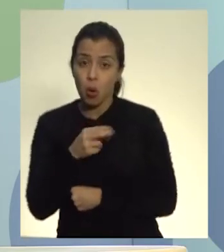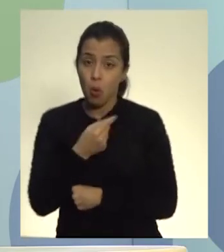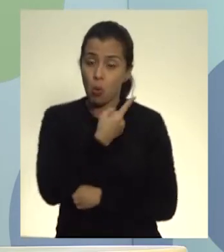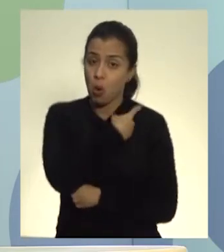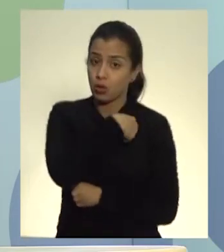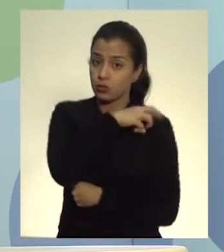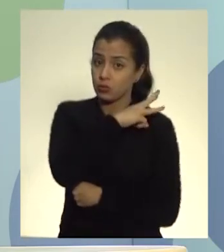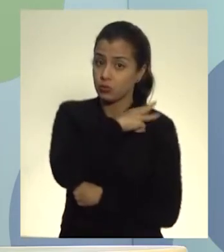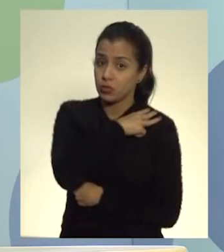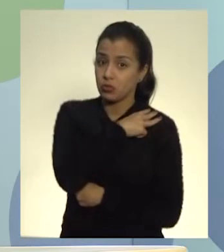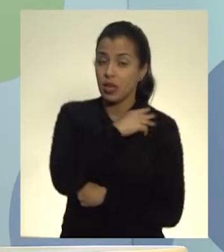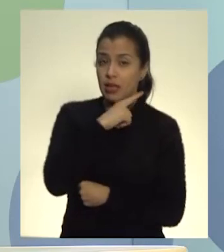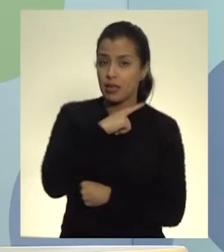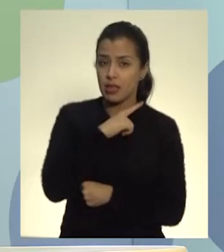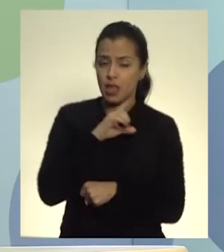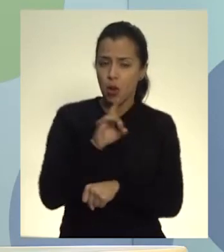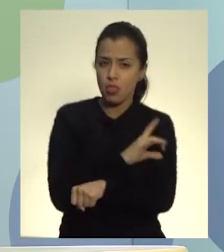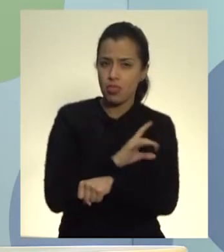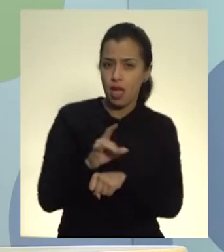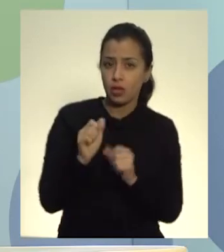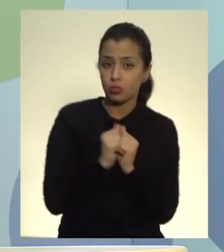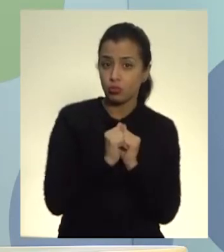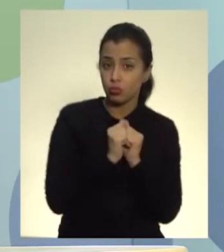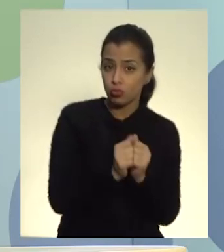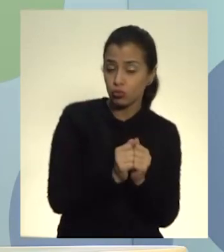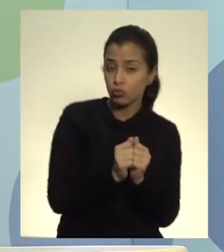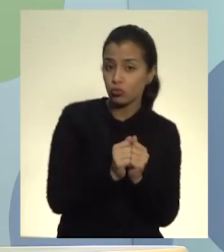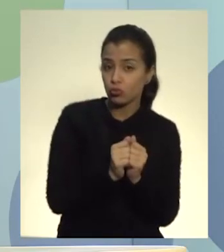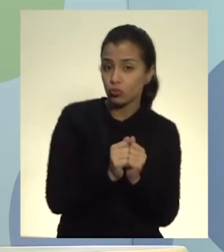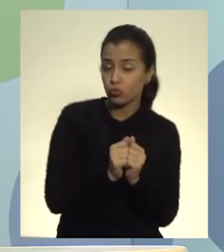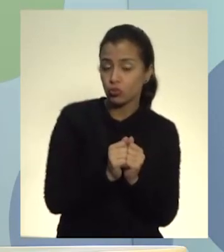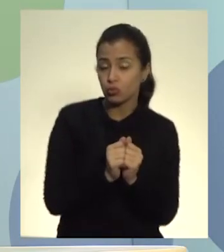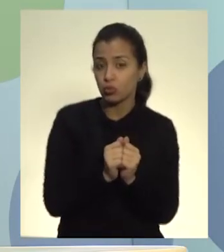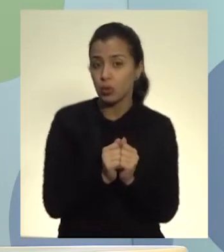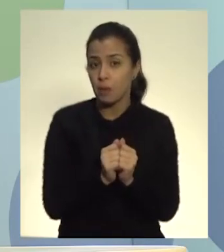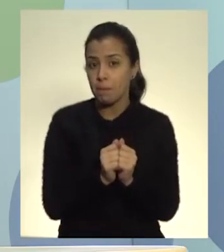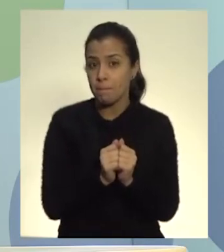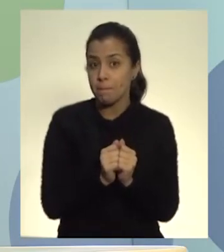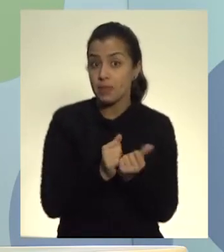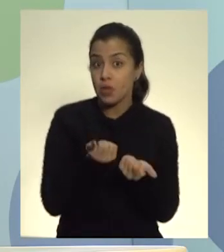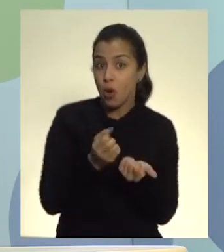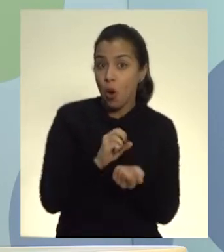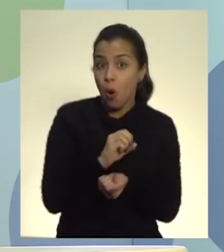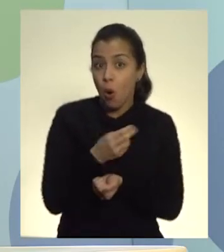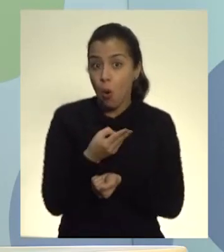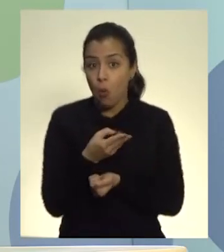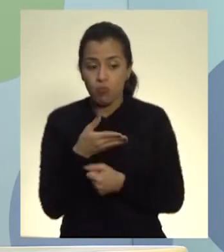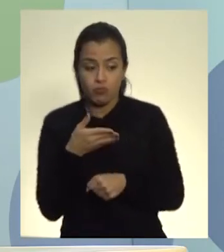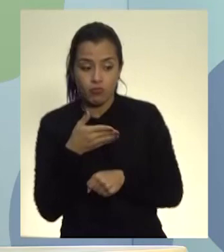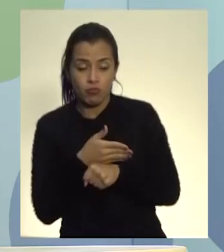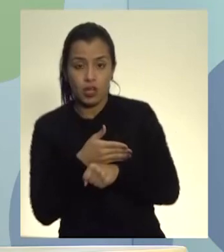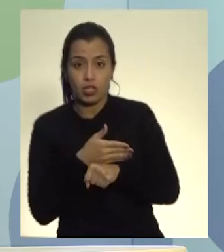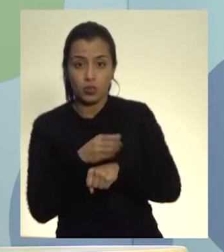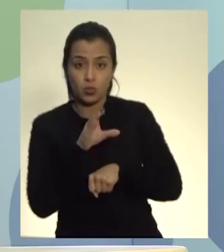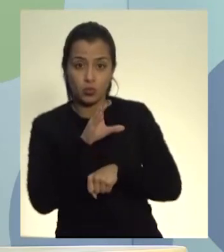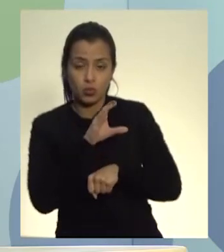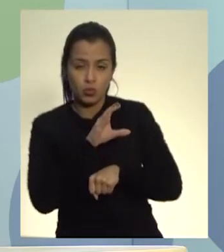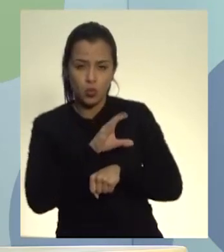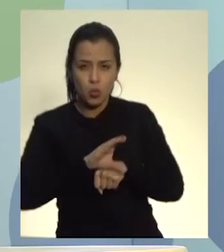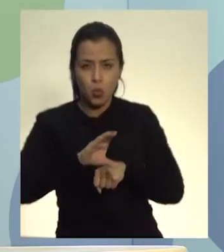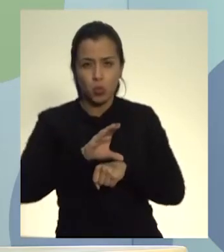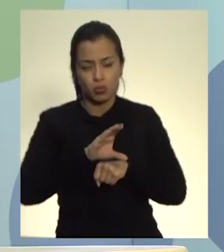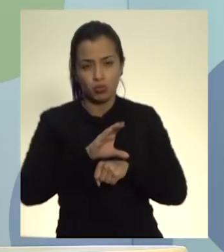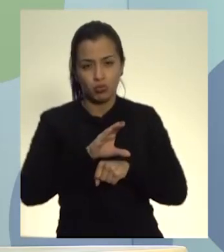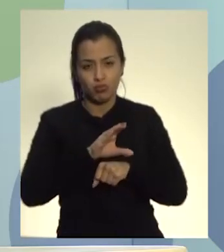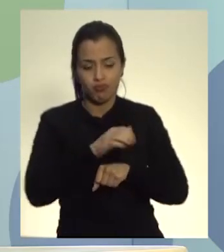traz, o técnico profissionalizante, se vocês vão agregar algum curso profissionalizante. Então a gente precisa começar a